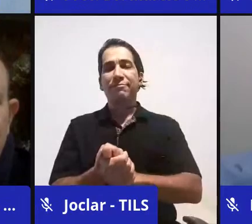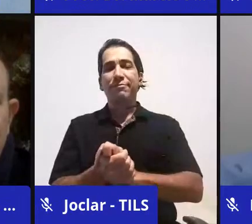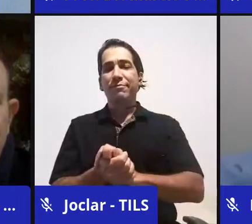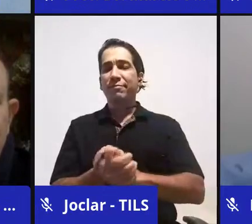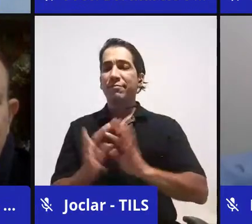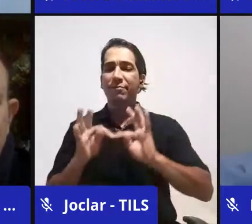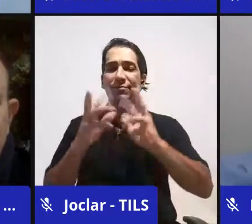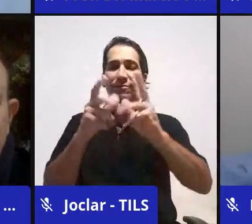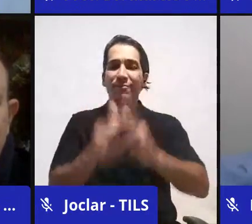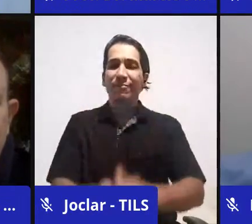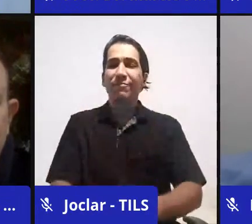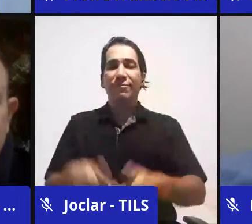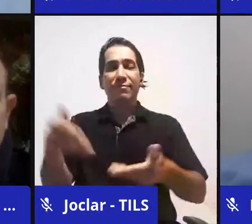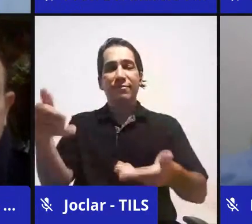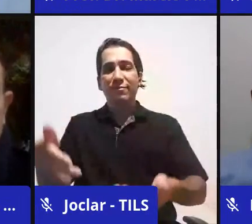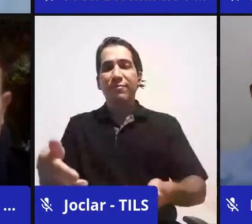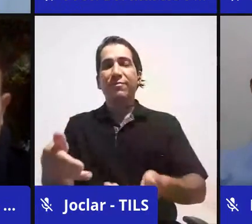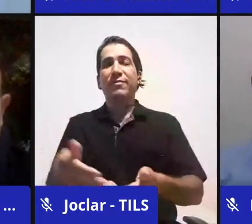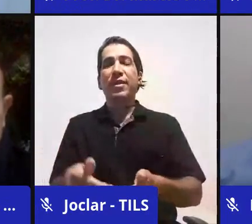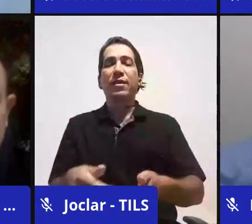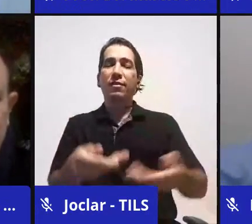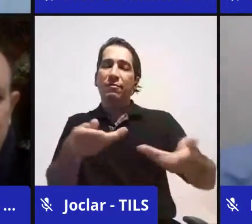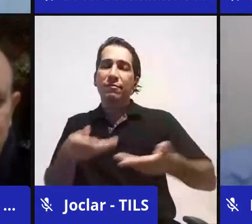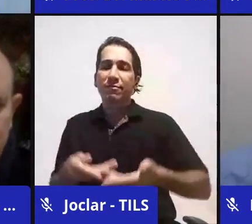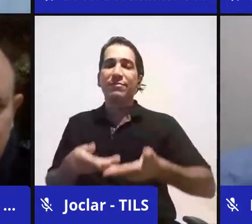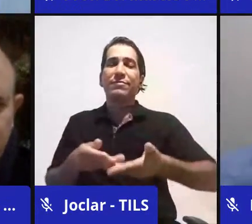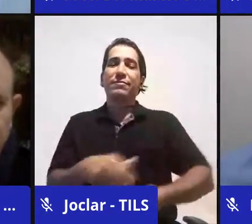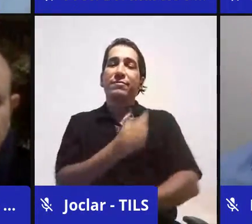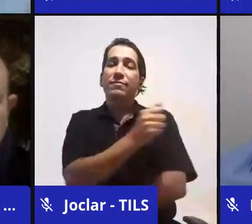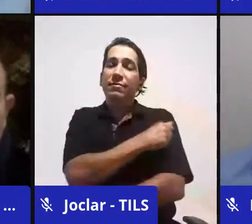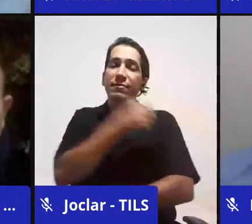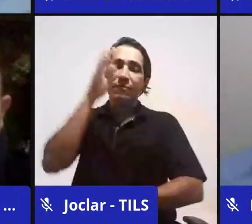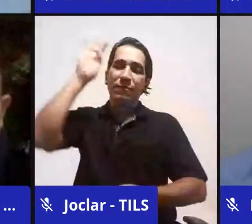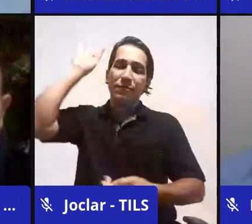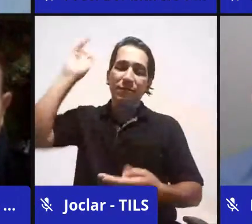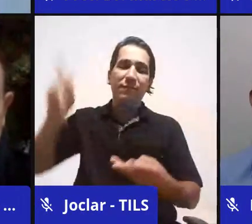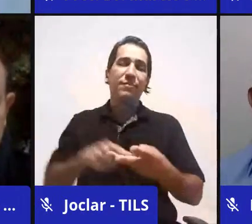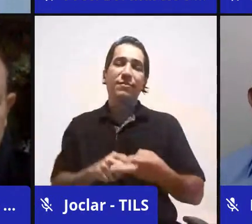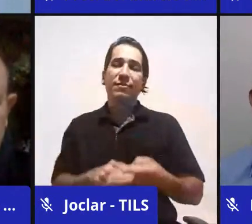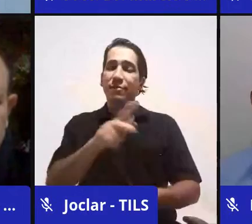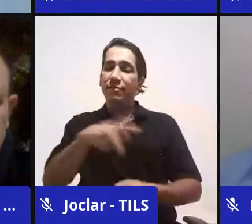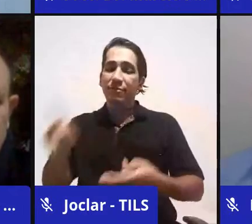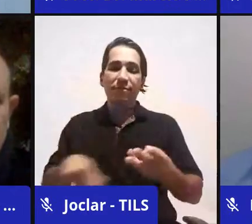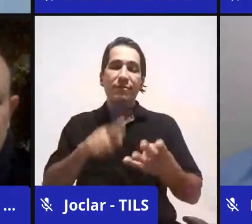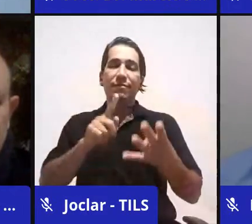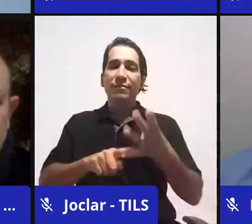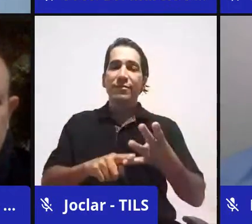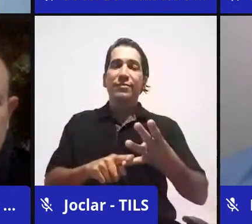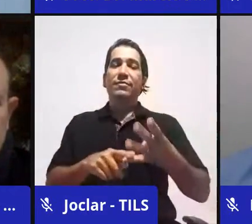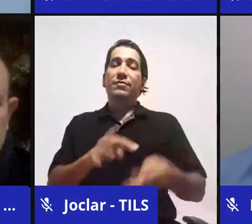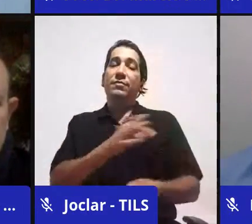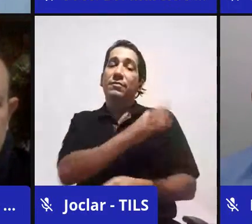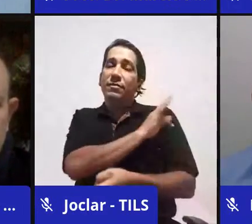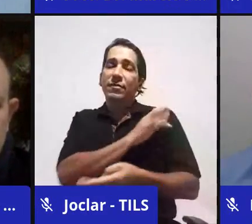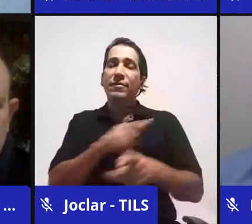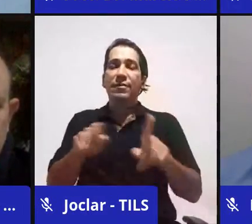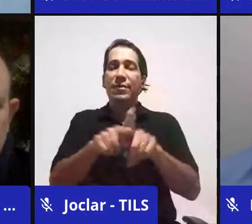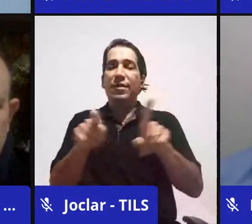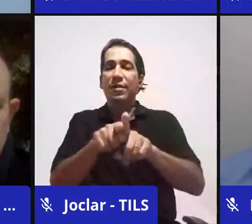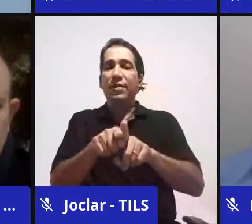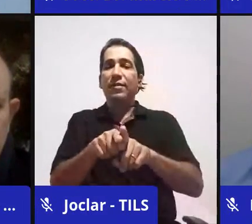convidados, acadêmicos, professores, técnicos da UFMS, das instituições parceiras e